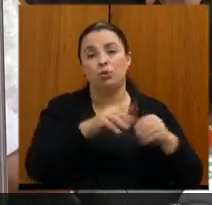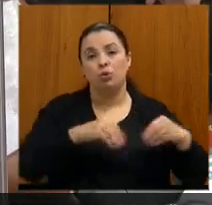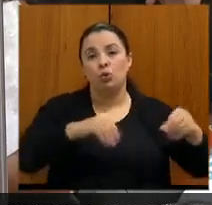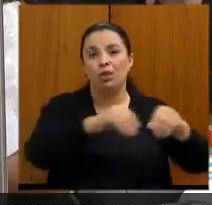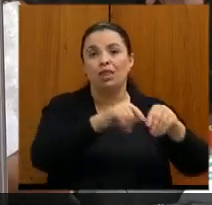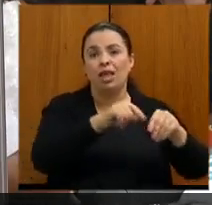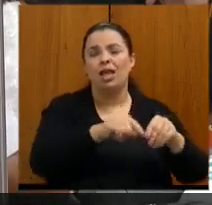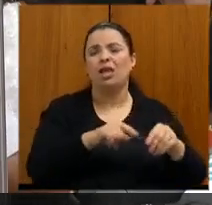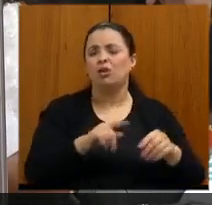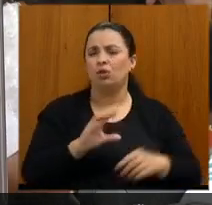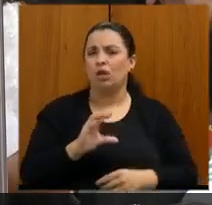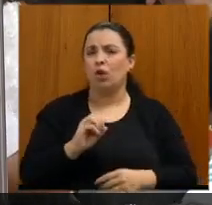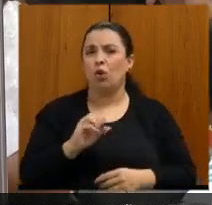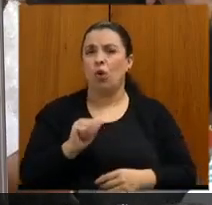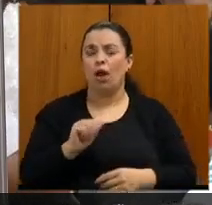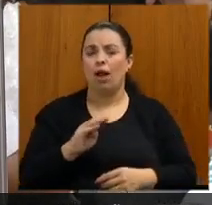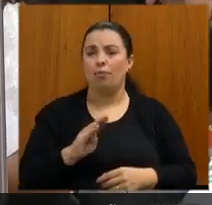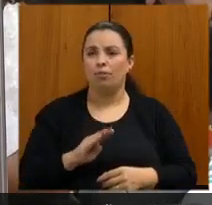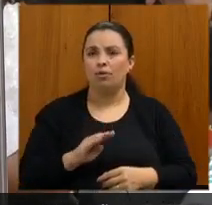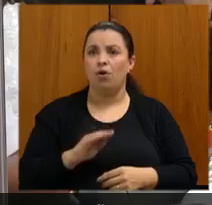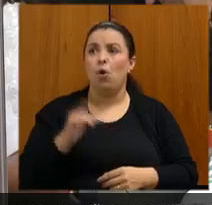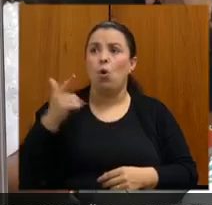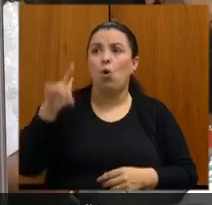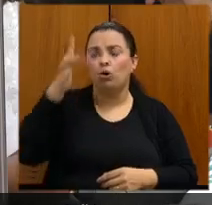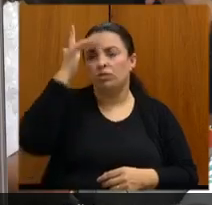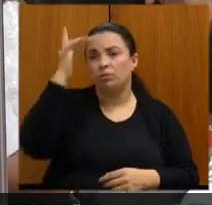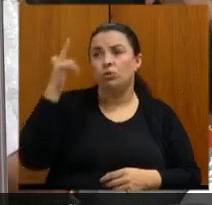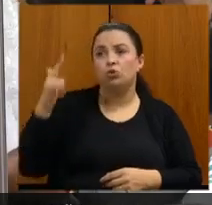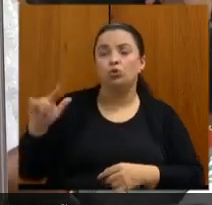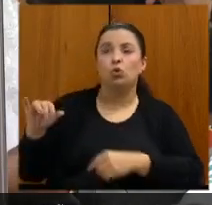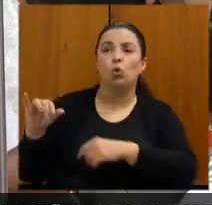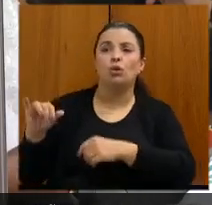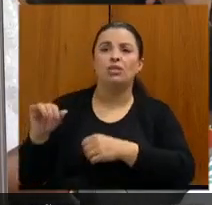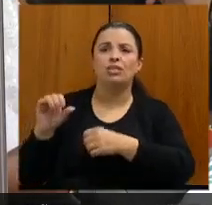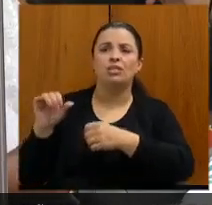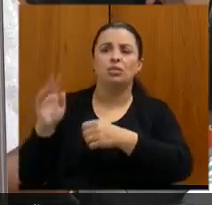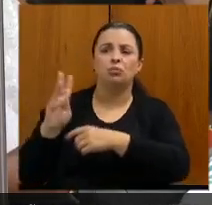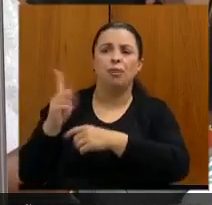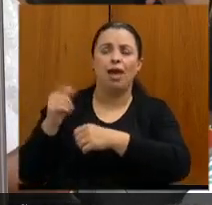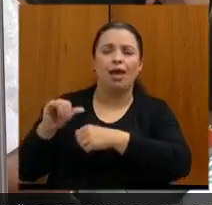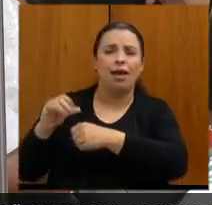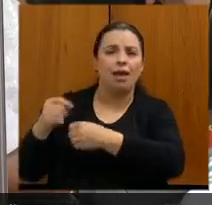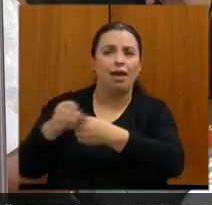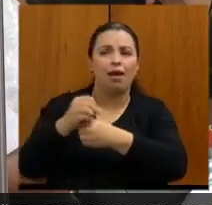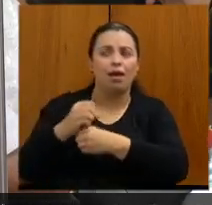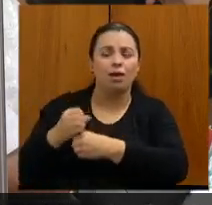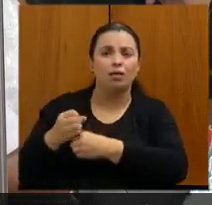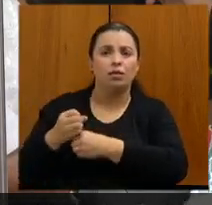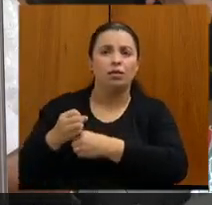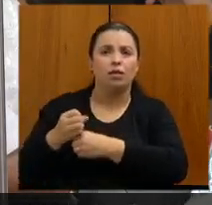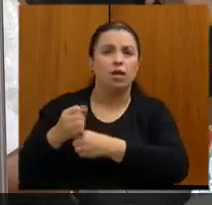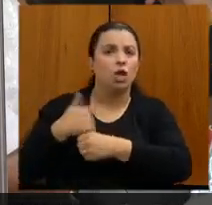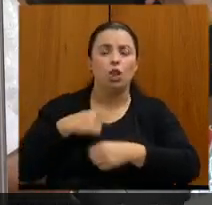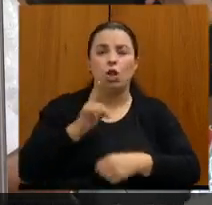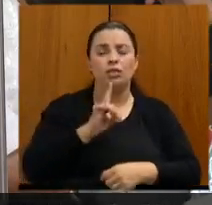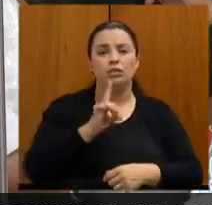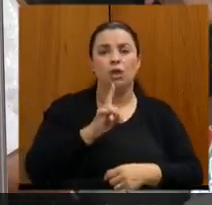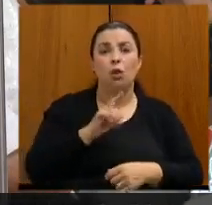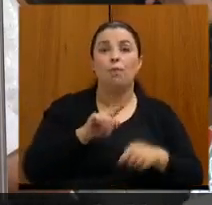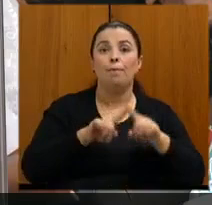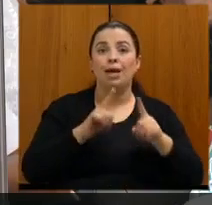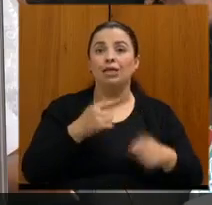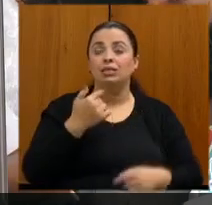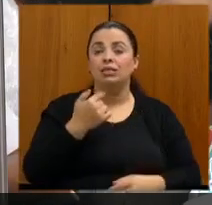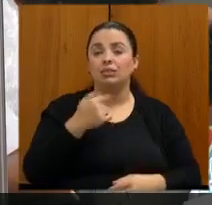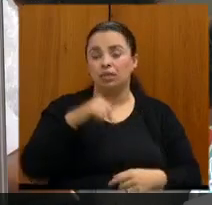vai pegar a pessoas de outras cidades da região metropolitana para colocar ali em Santa Luzia a gente também tem pessoas em situação de ocupação